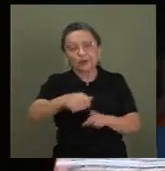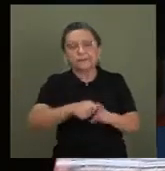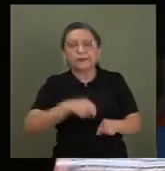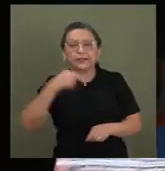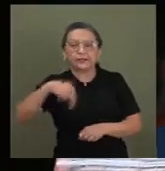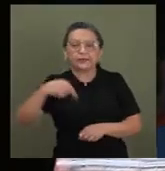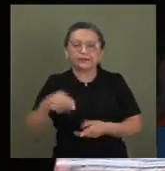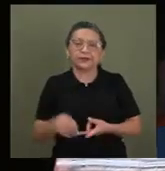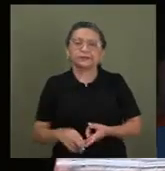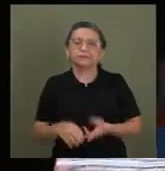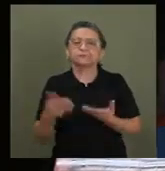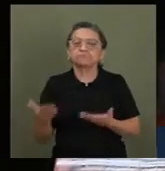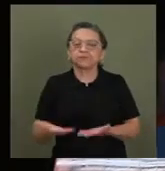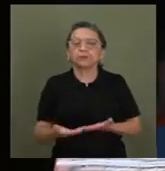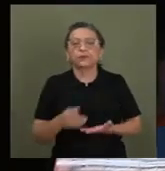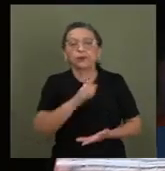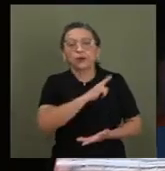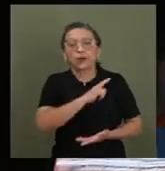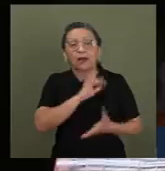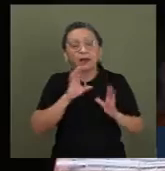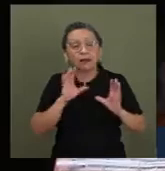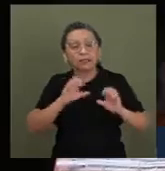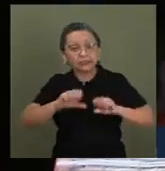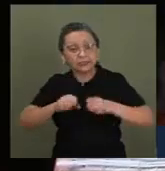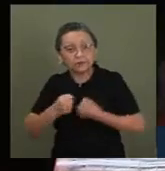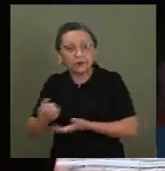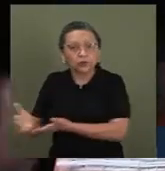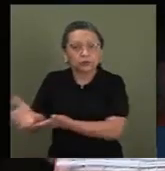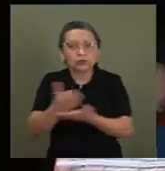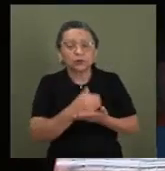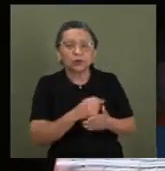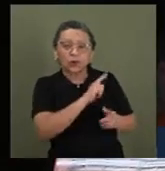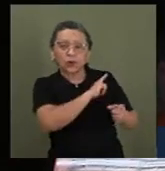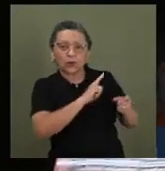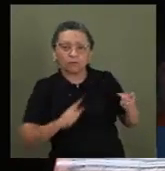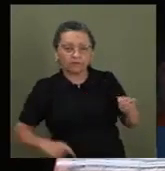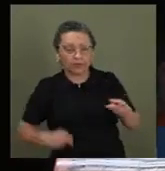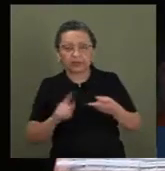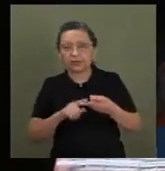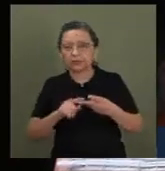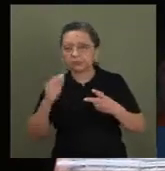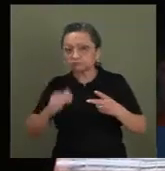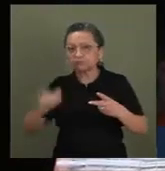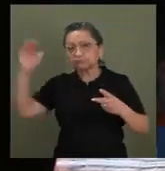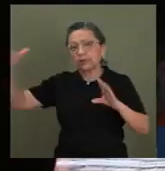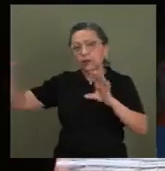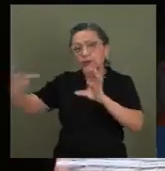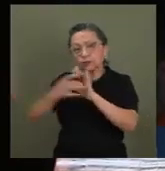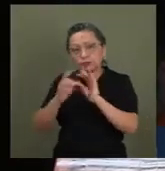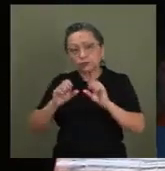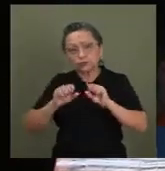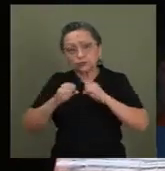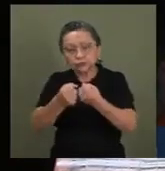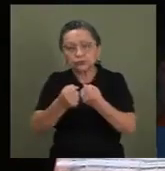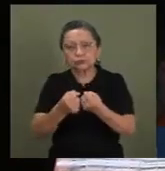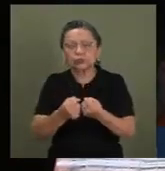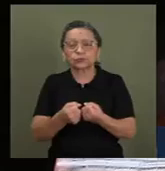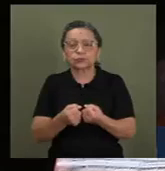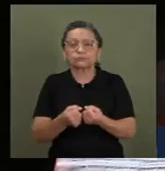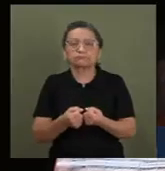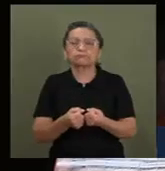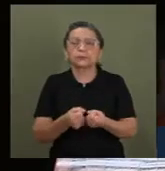ainda. A união de esforços entre o governo e as autoridades aeroportuárias